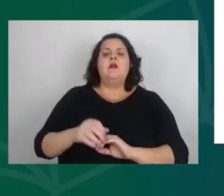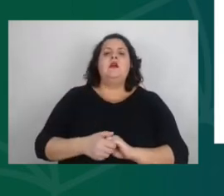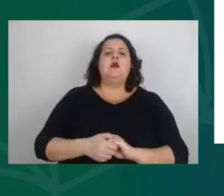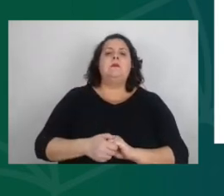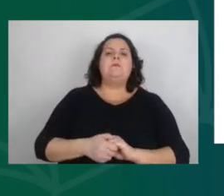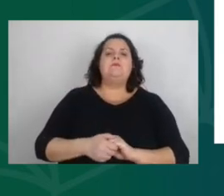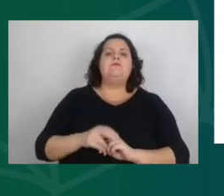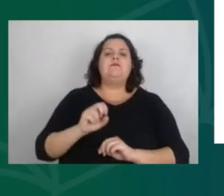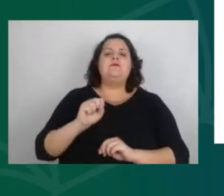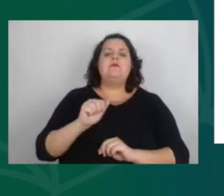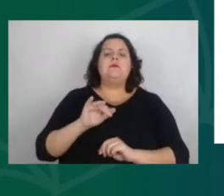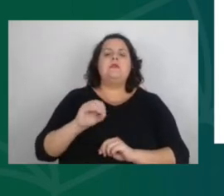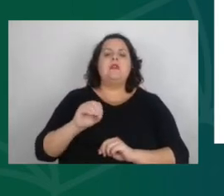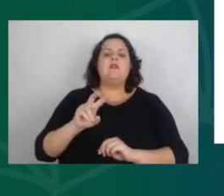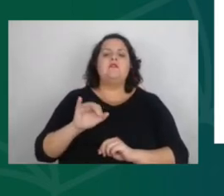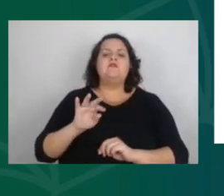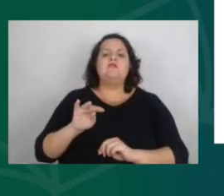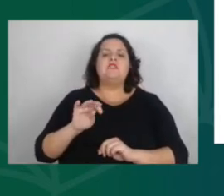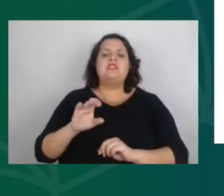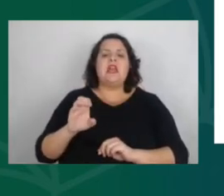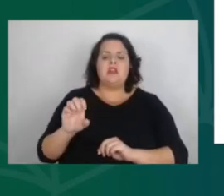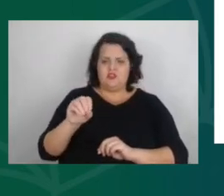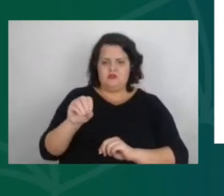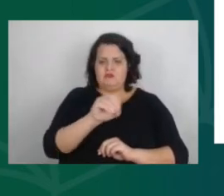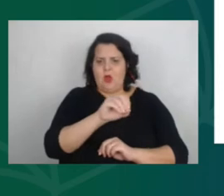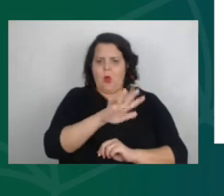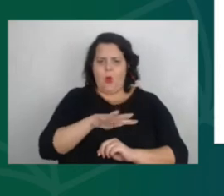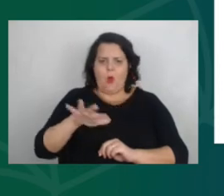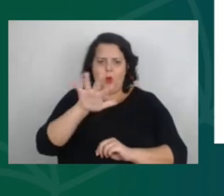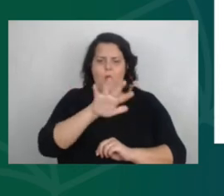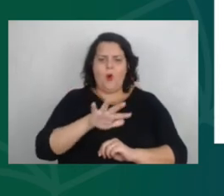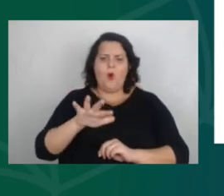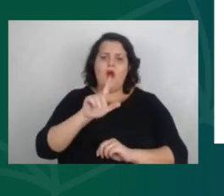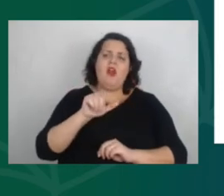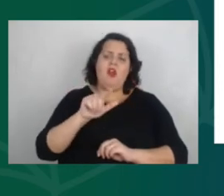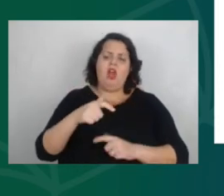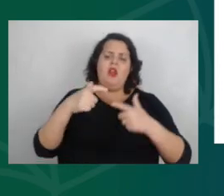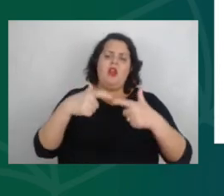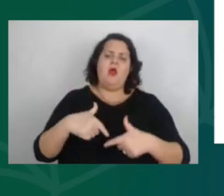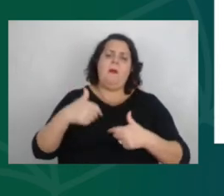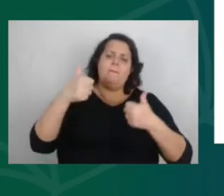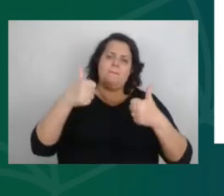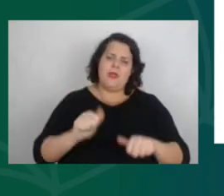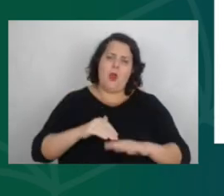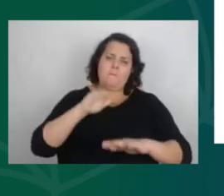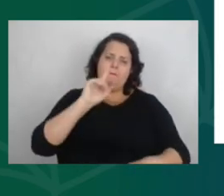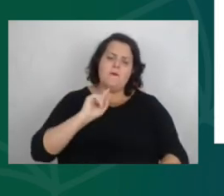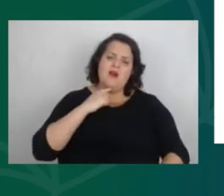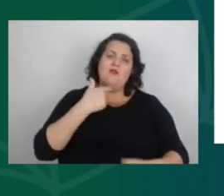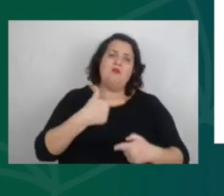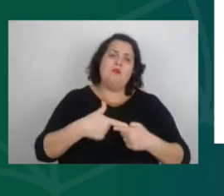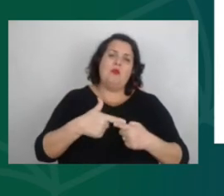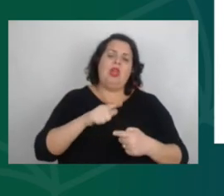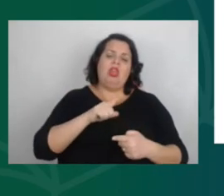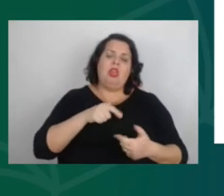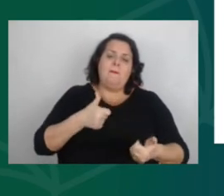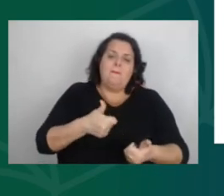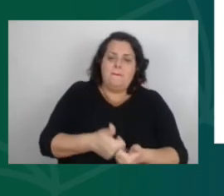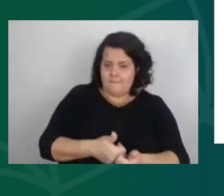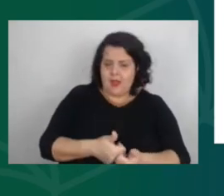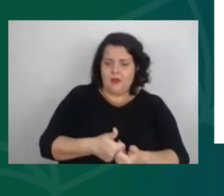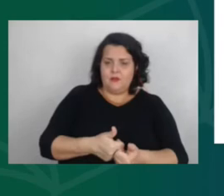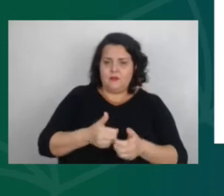que é uma das regiões mais poluídas, além da própria região do Porto de Santos, que é a Face Oeste, pode passar, onde foi coletado